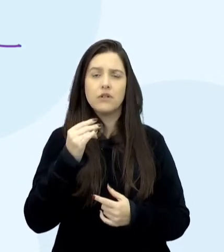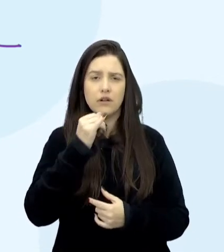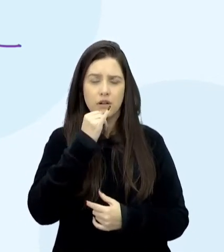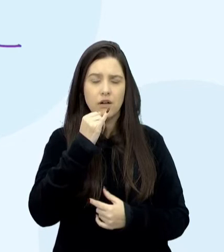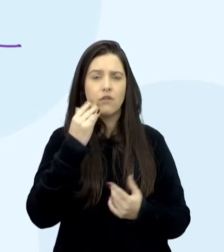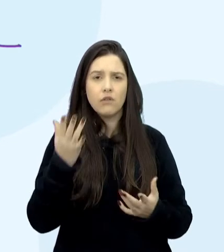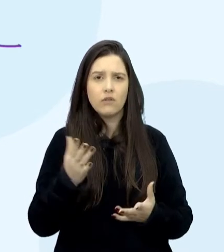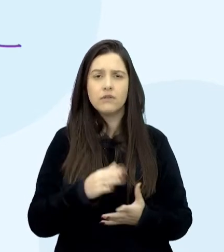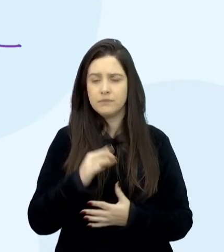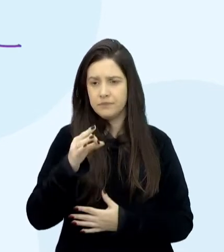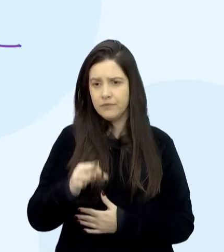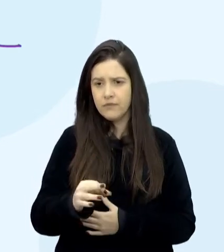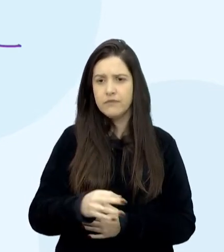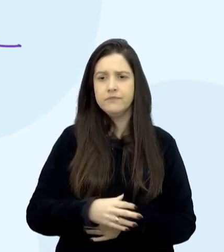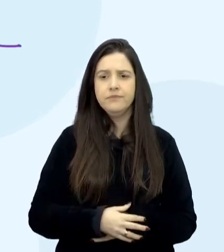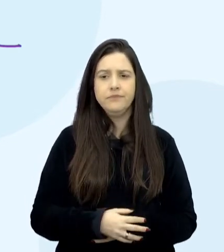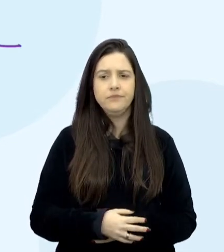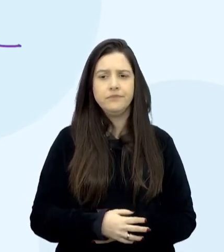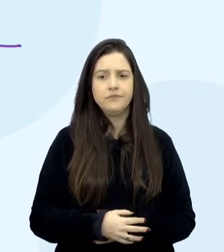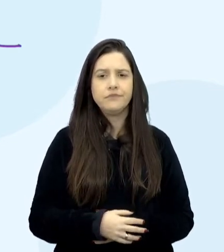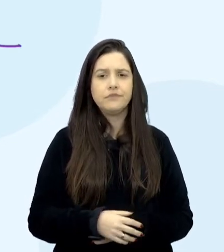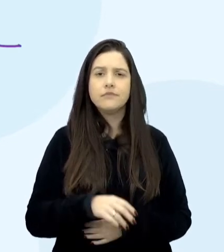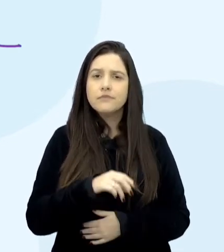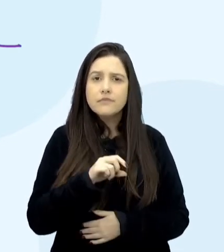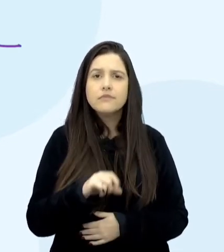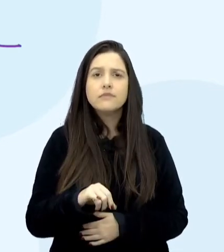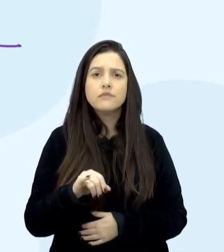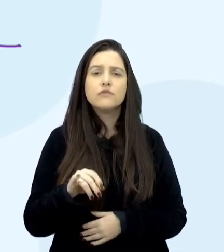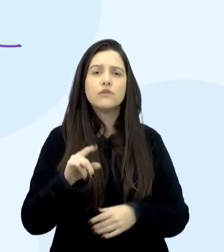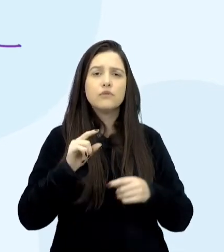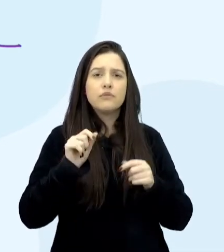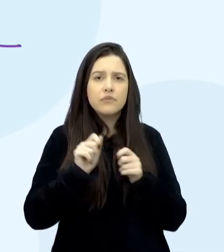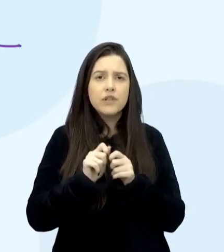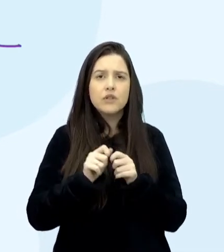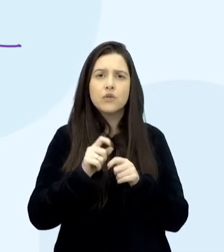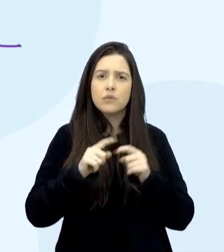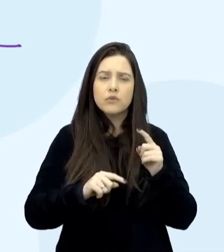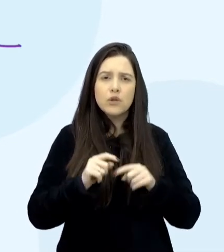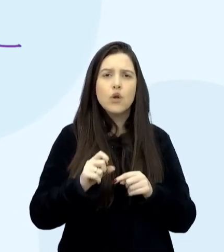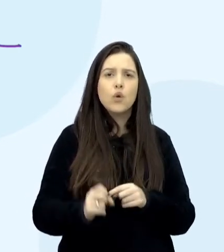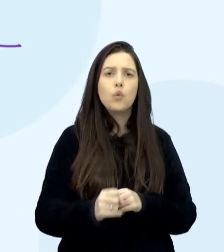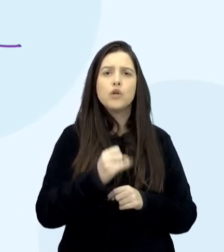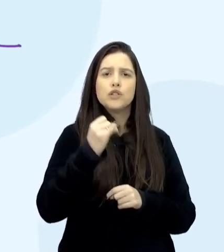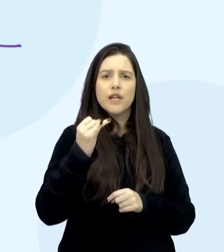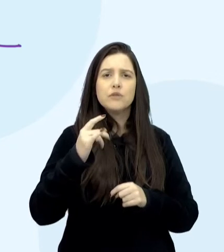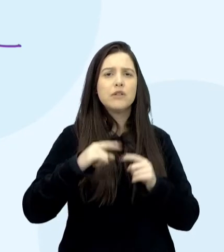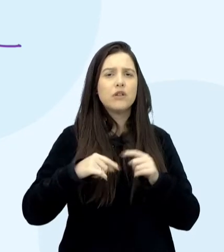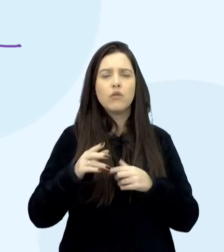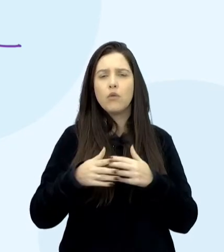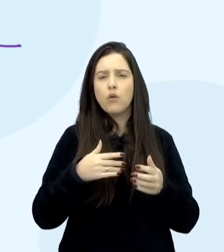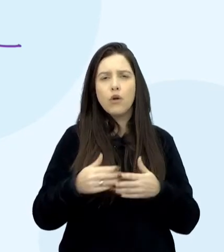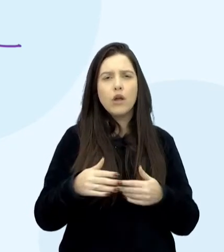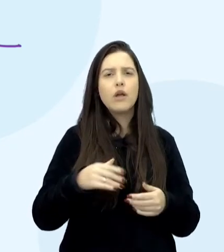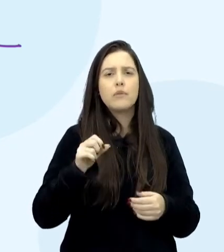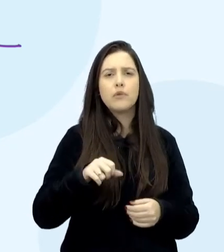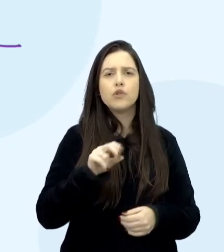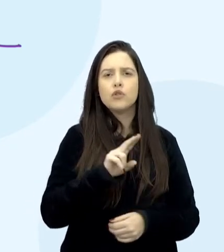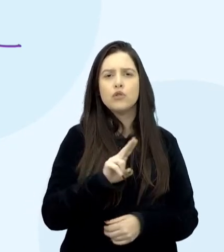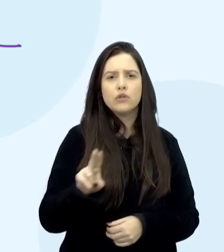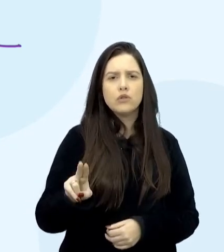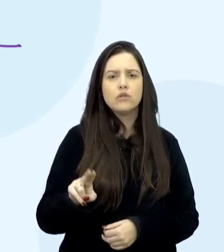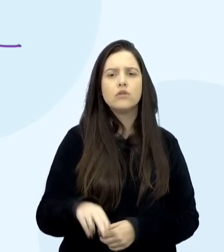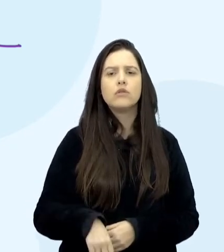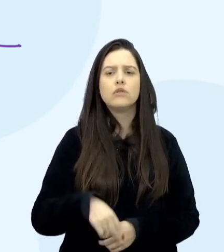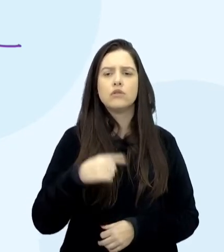depois. Tá certo? E se não for 100% do material, for uma quantidade de material qualquer, você chama aí de um